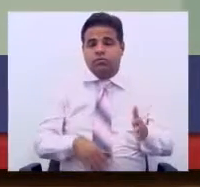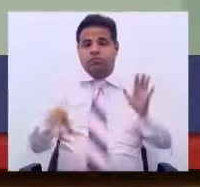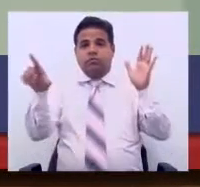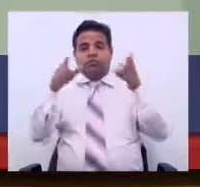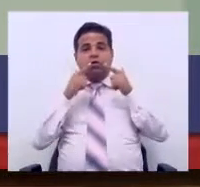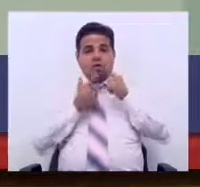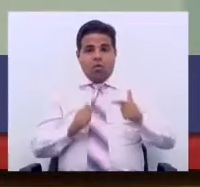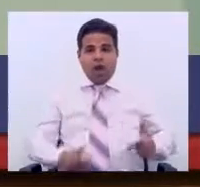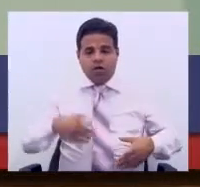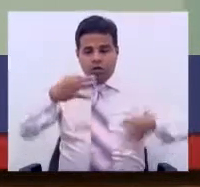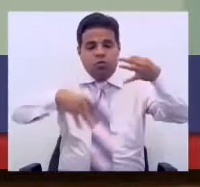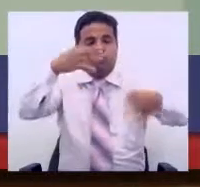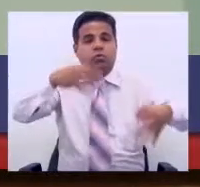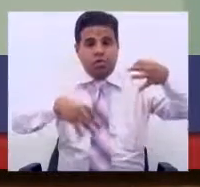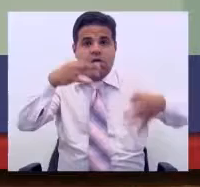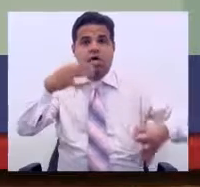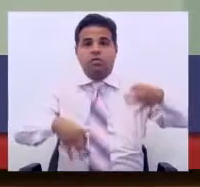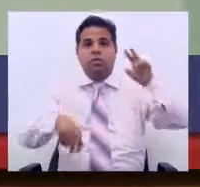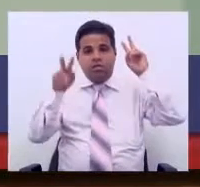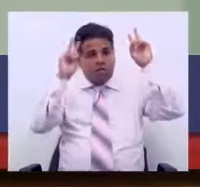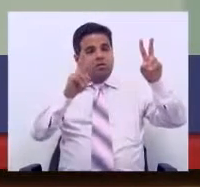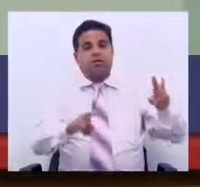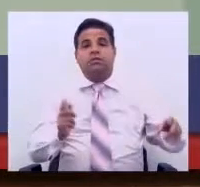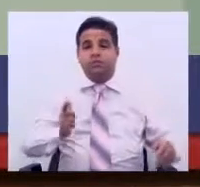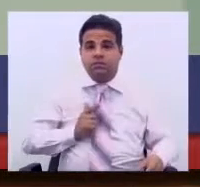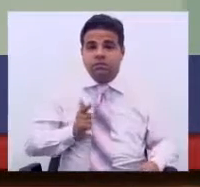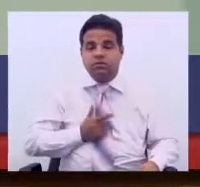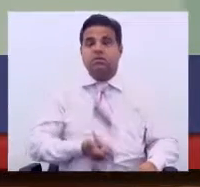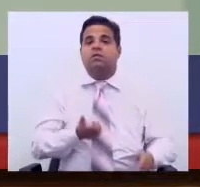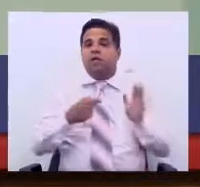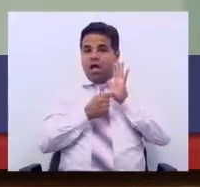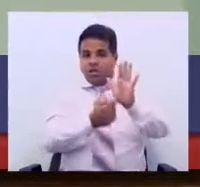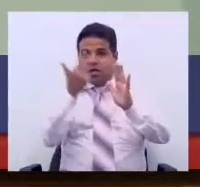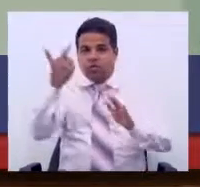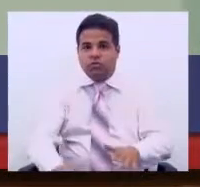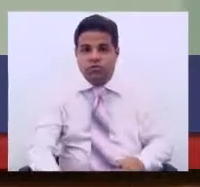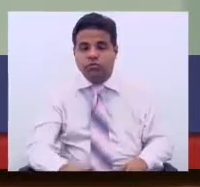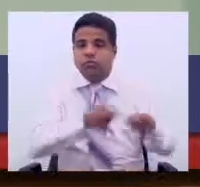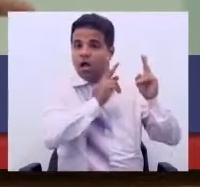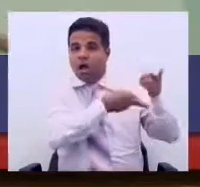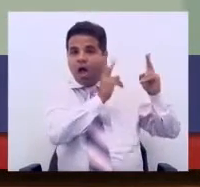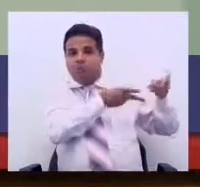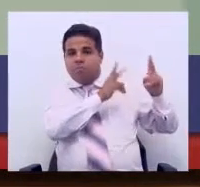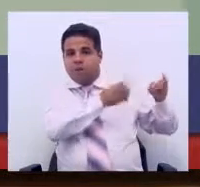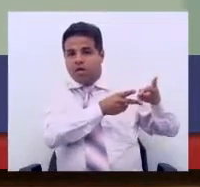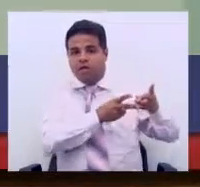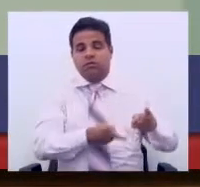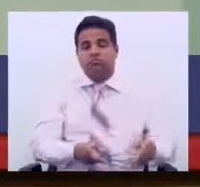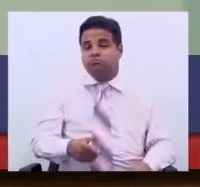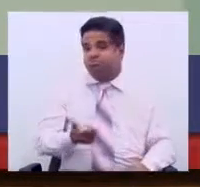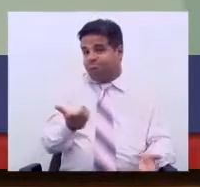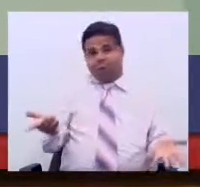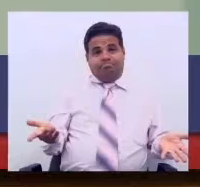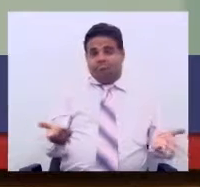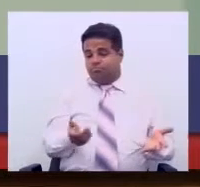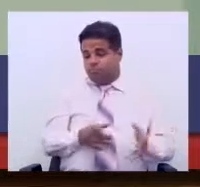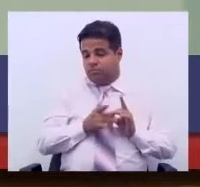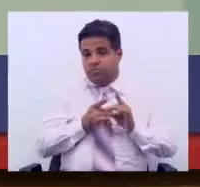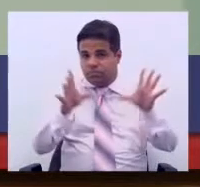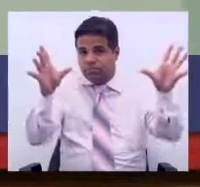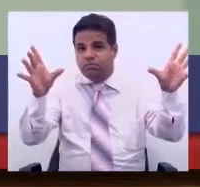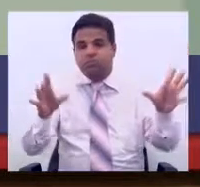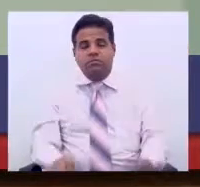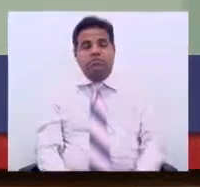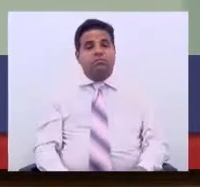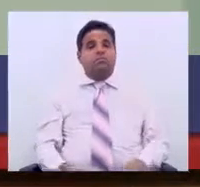linguajar jurídico, pastor João Barbosa. Nós teremos que representar, a mesa tem que representar o projeto, e nós